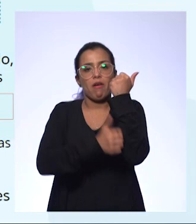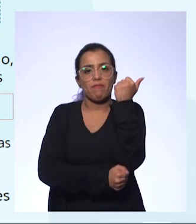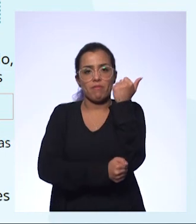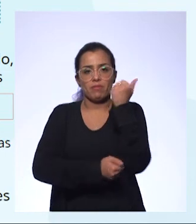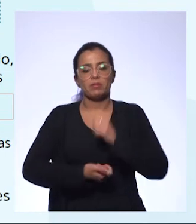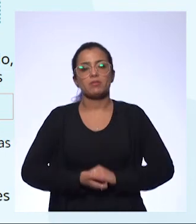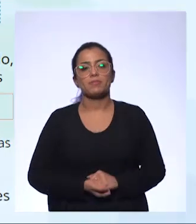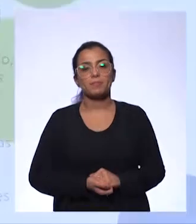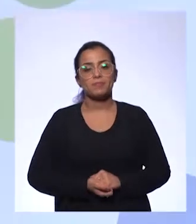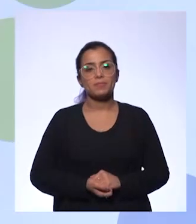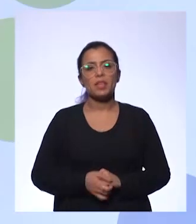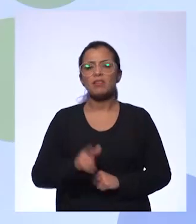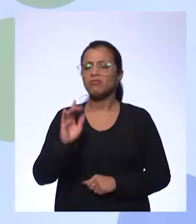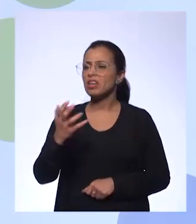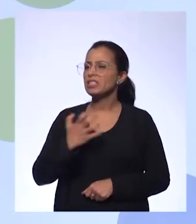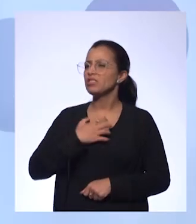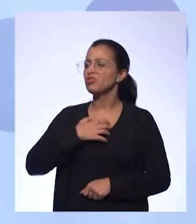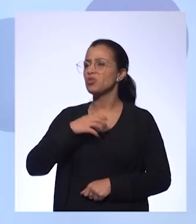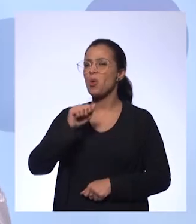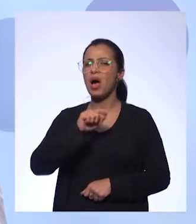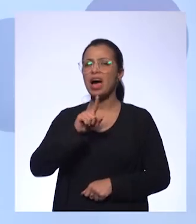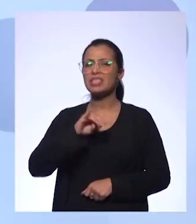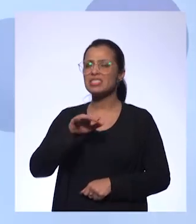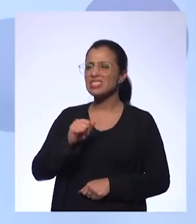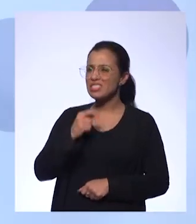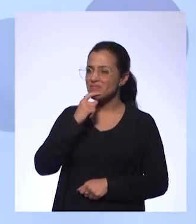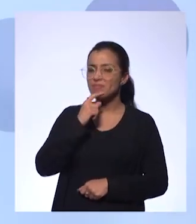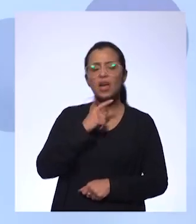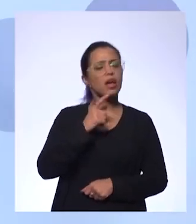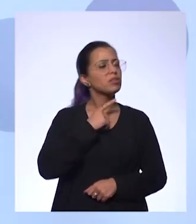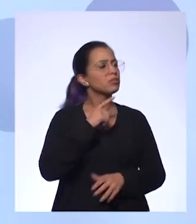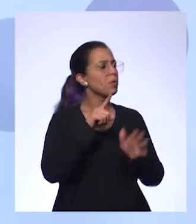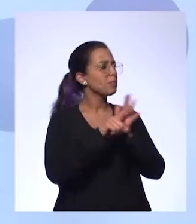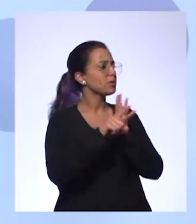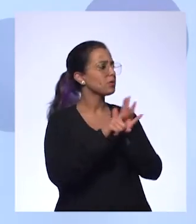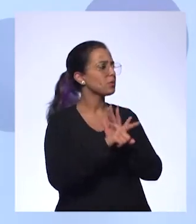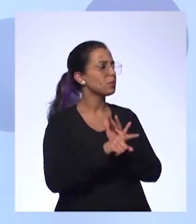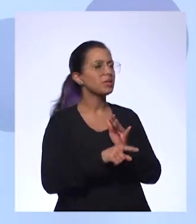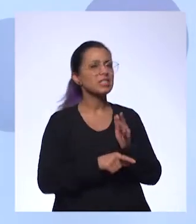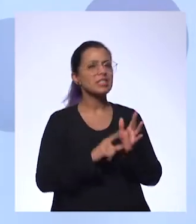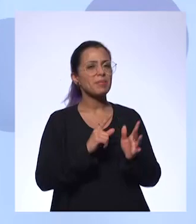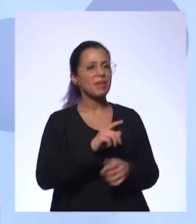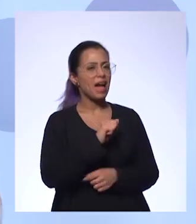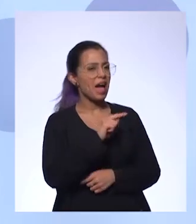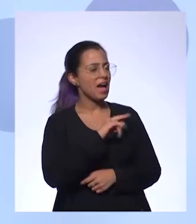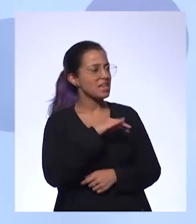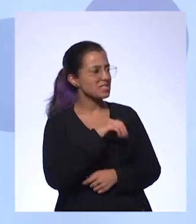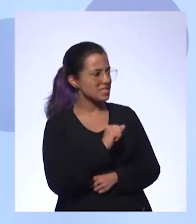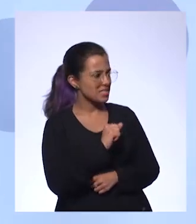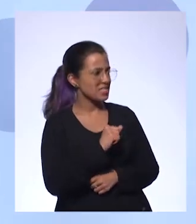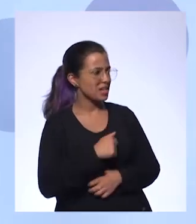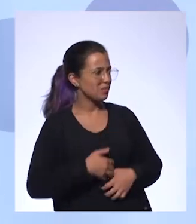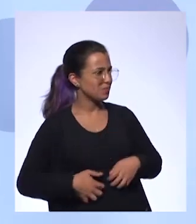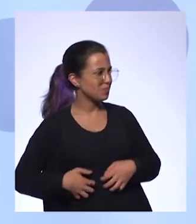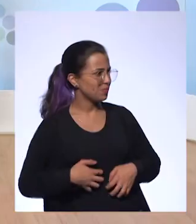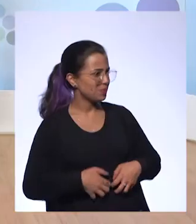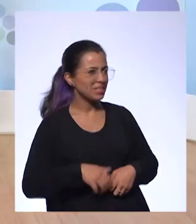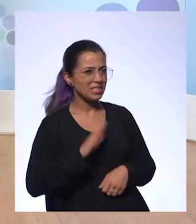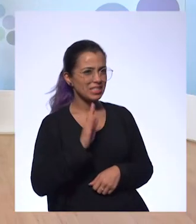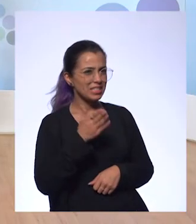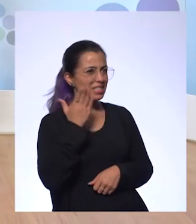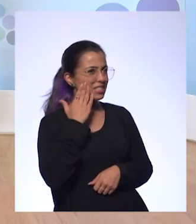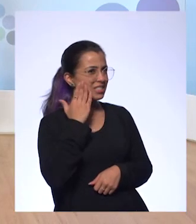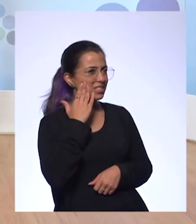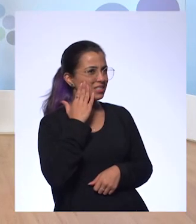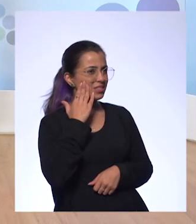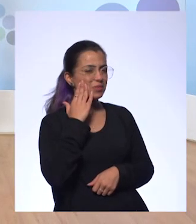vezes você sente uma azia, Fábio? Sim. E eu tenho até uma pergunta. Você sabe o que é pior que uma azia, erradamente, no estômago? Não.